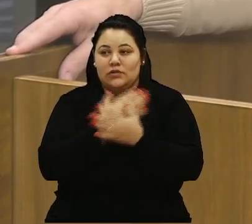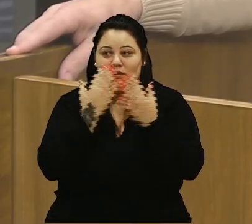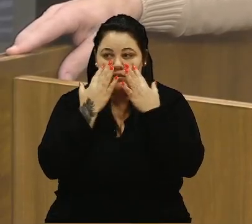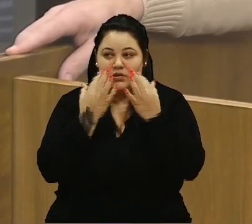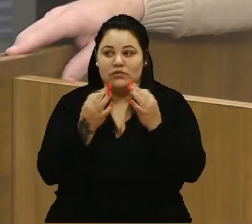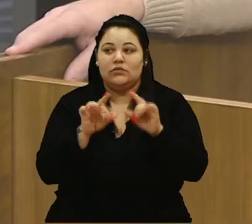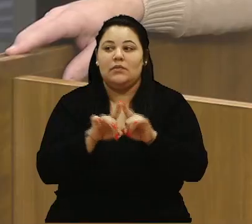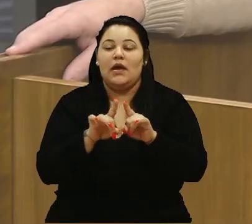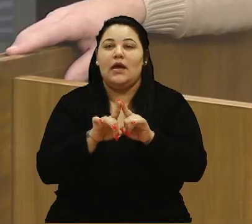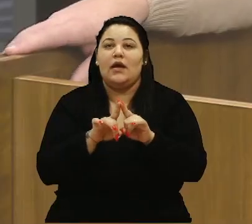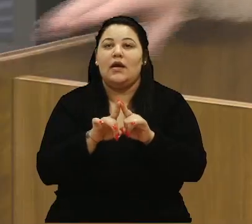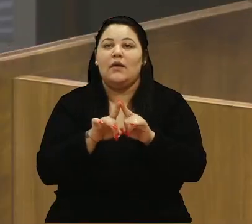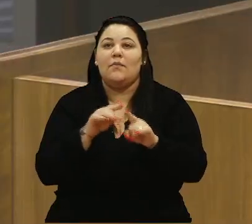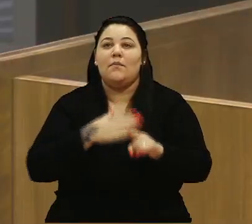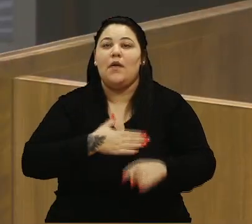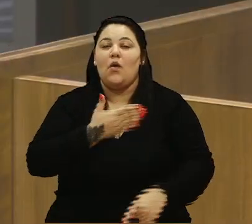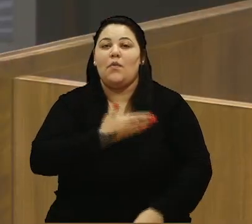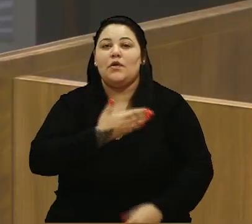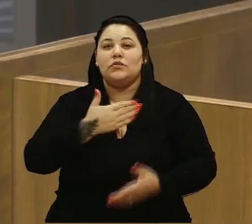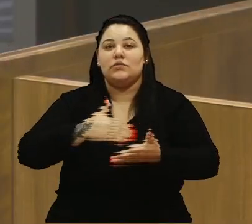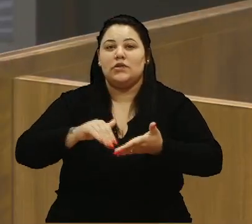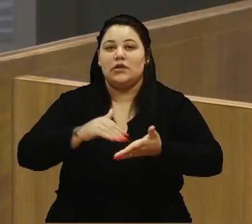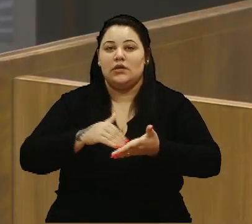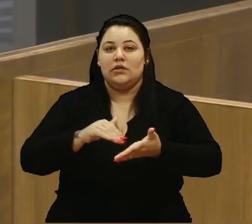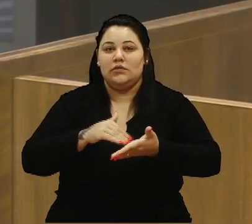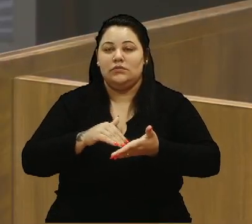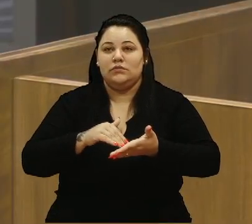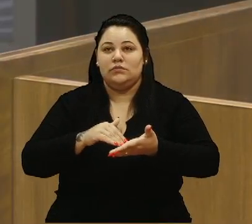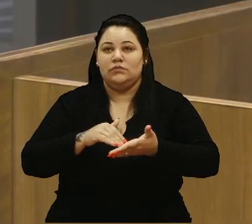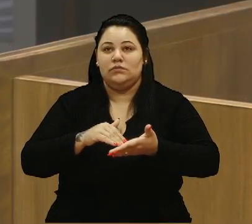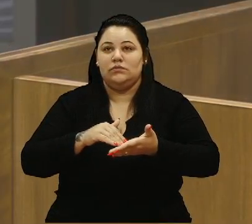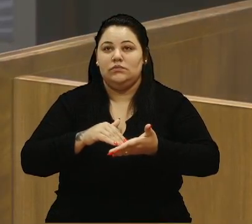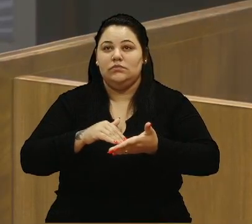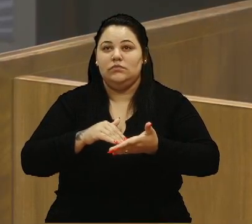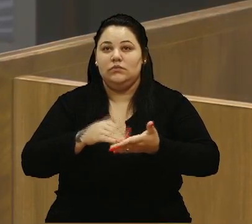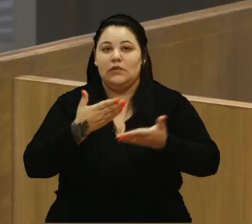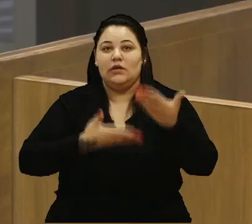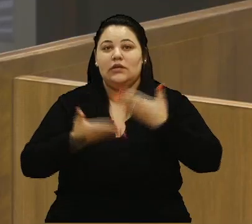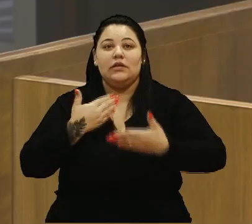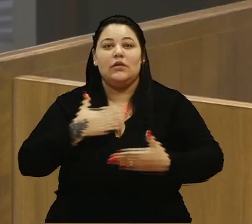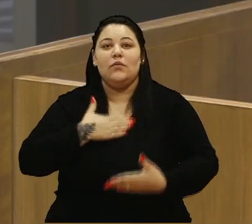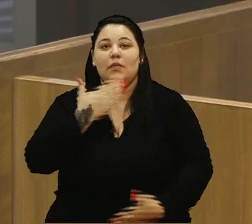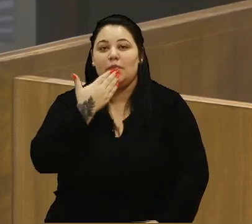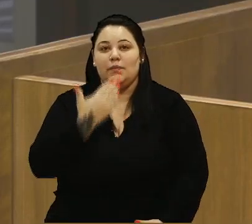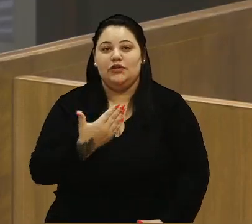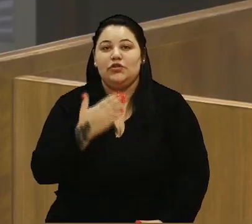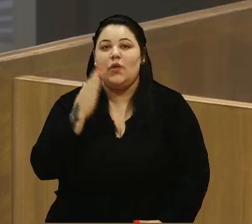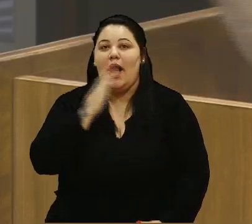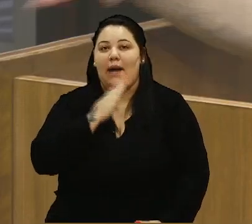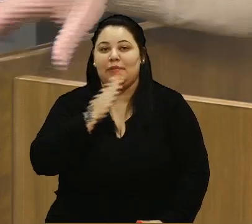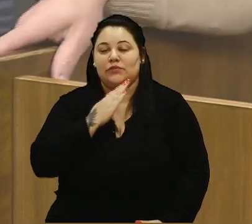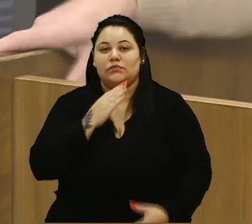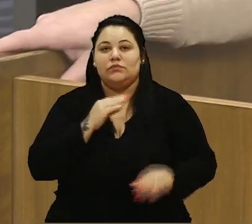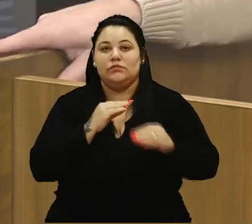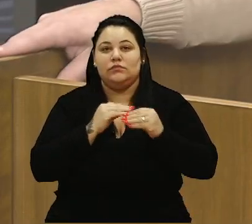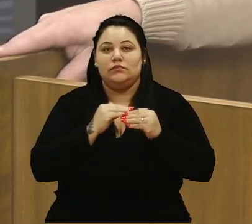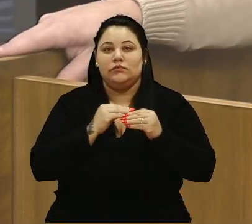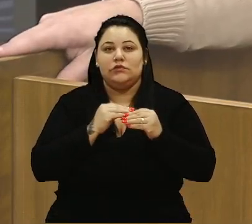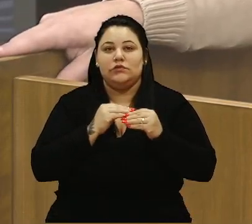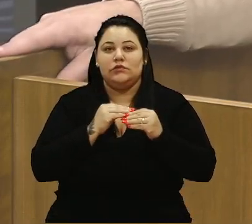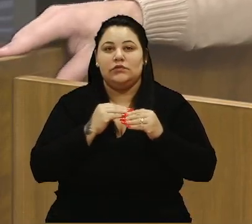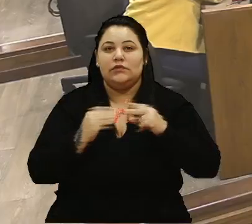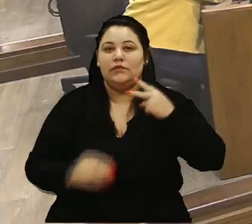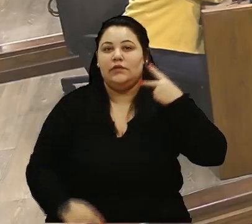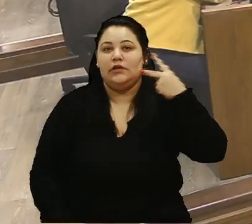vereador. Para o meu amigo secretário que me atendeu o meu pedido de forma imediata. Sua parte, vereadora